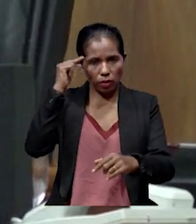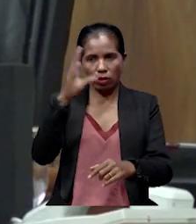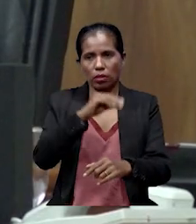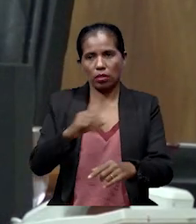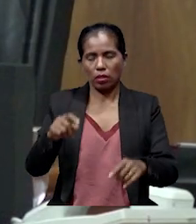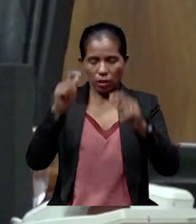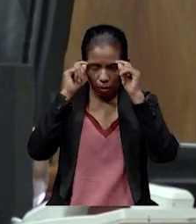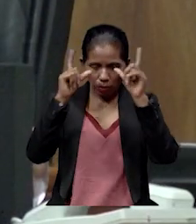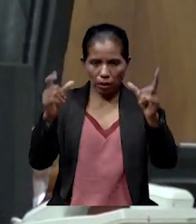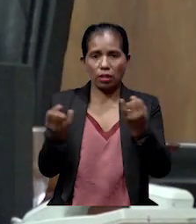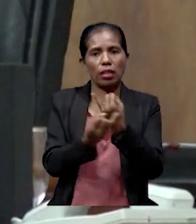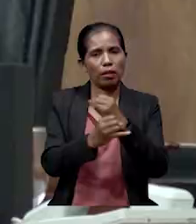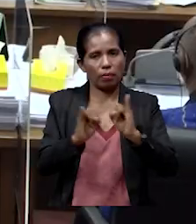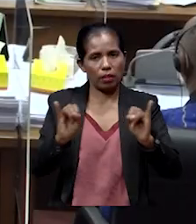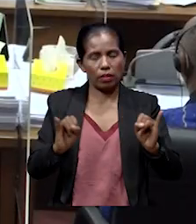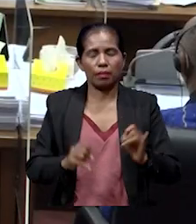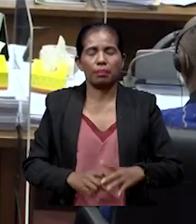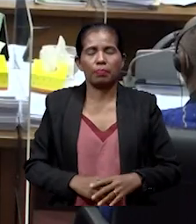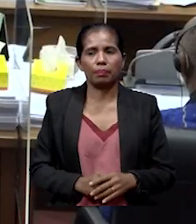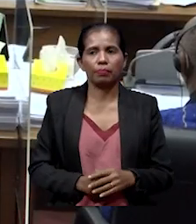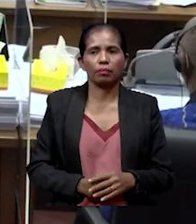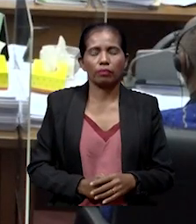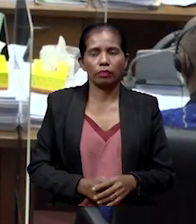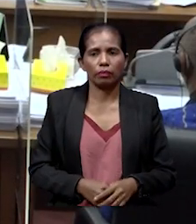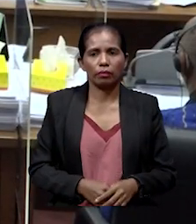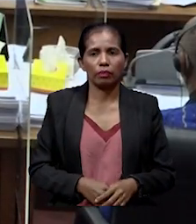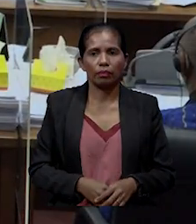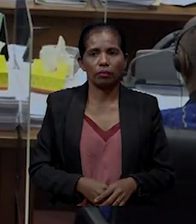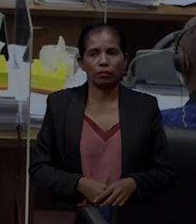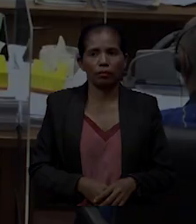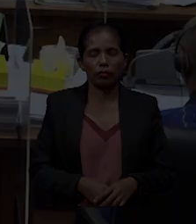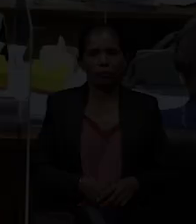Timor-Leste independência. Fátima Pereira, Elio Gaio, GMN.